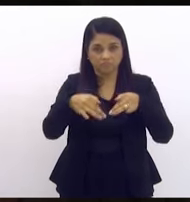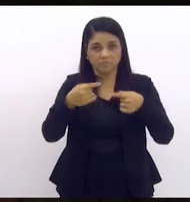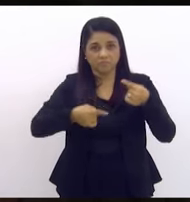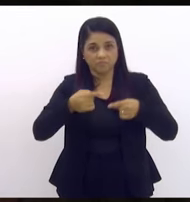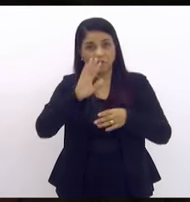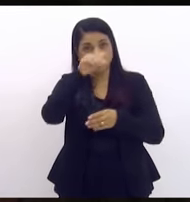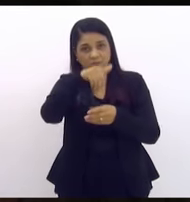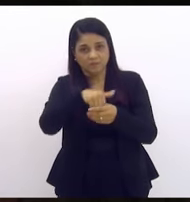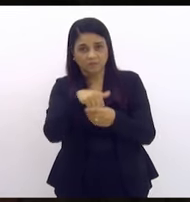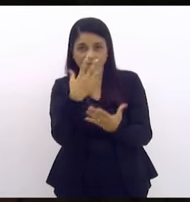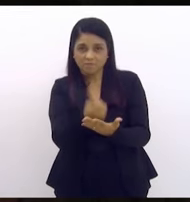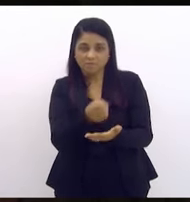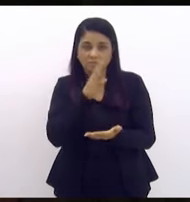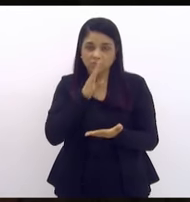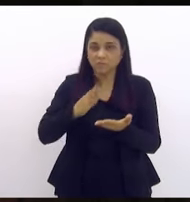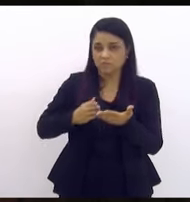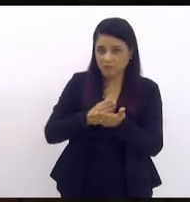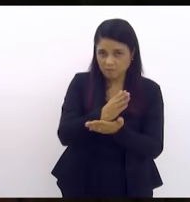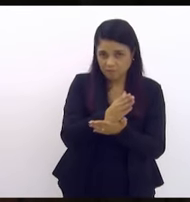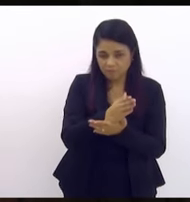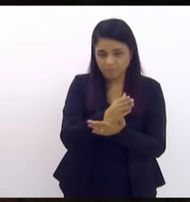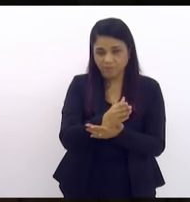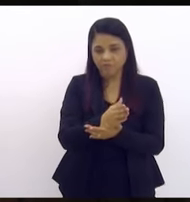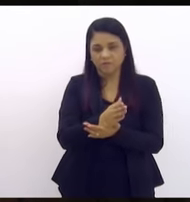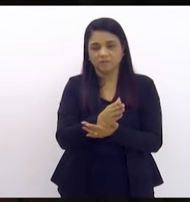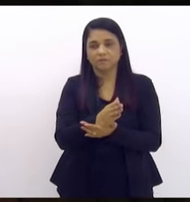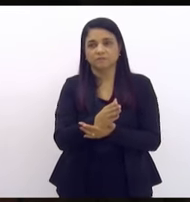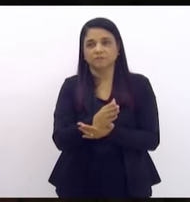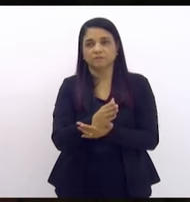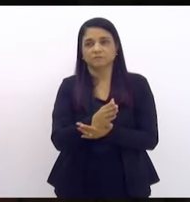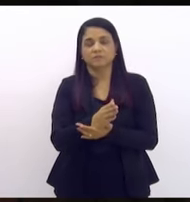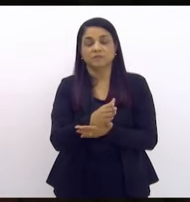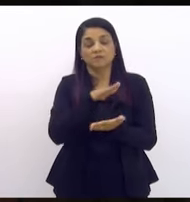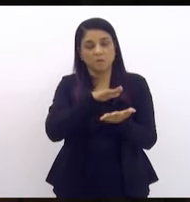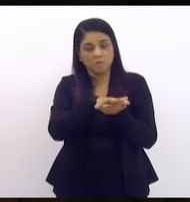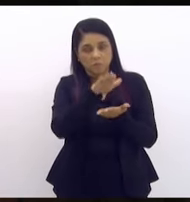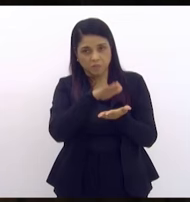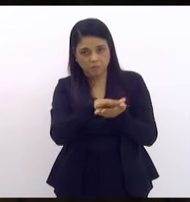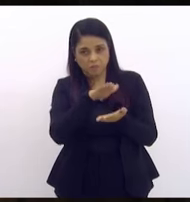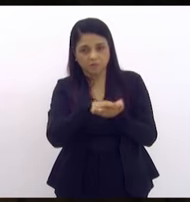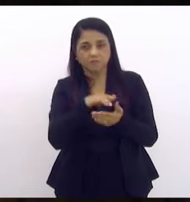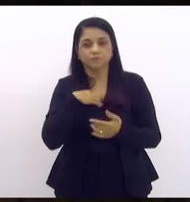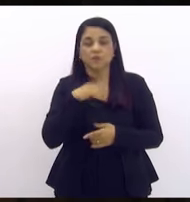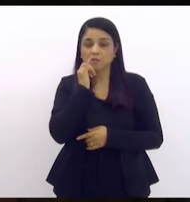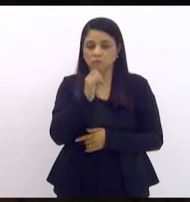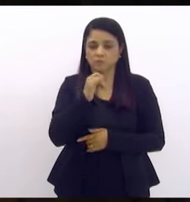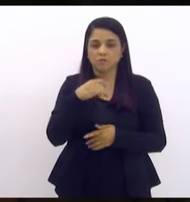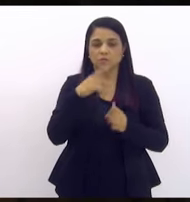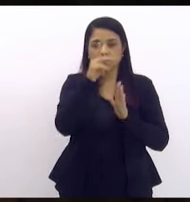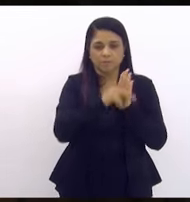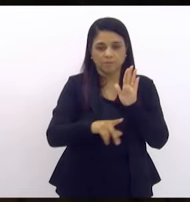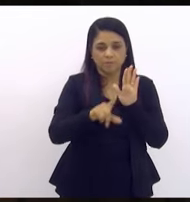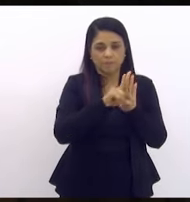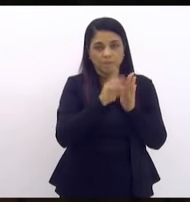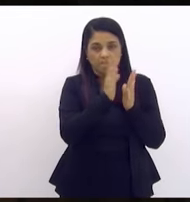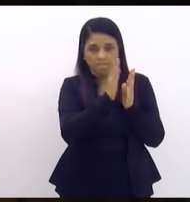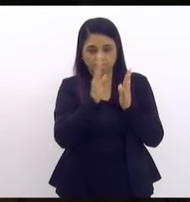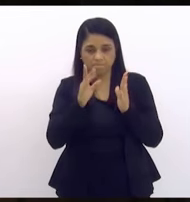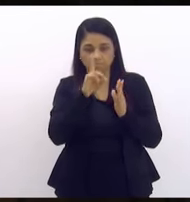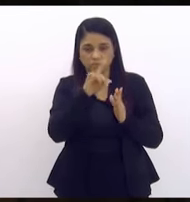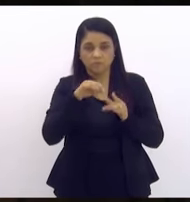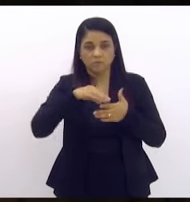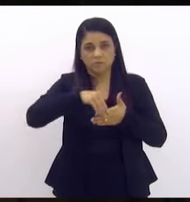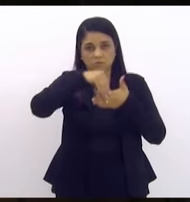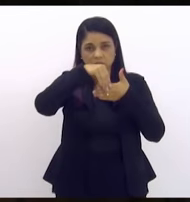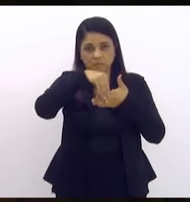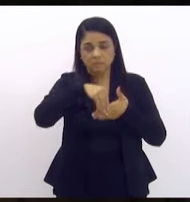em votação. Senhores que aprovam, permaneçam como estão. Aprovado, vai a publicação. Anuncio, incluído na ordem do dia, de acordo com o inciso